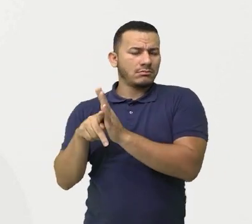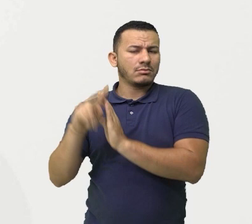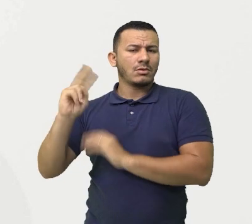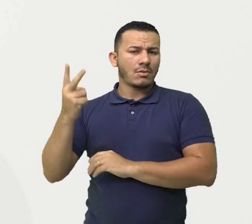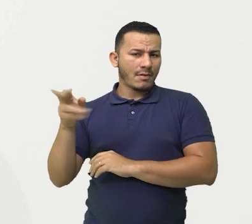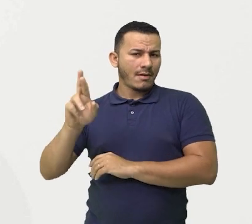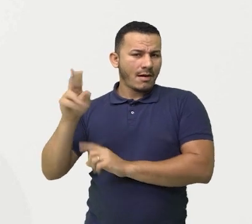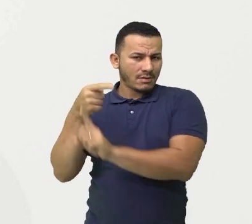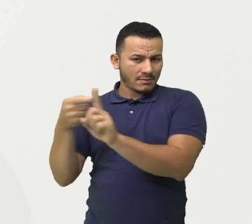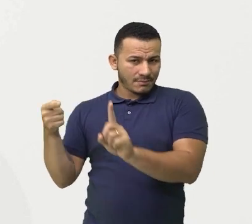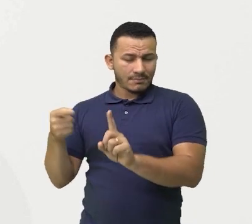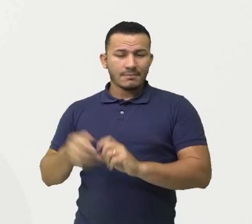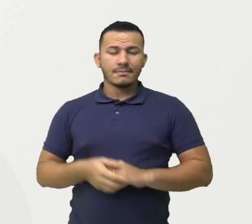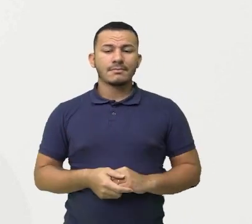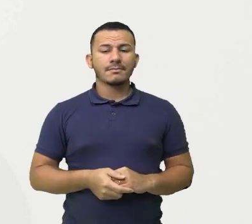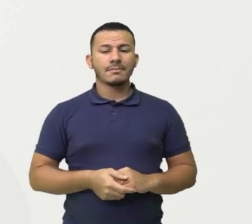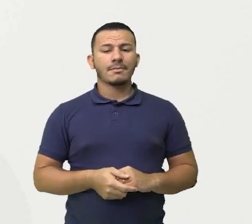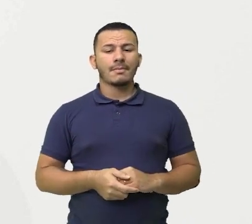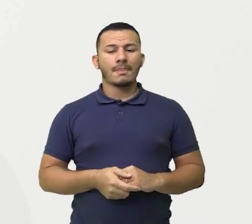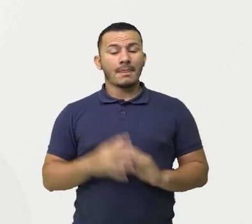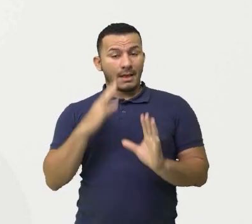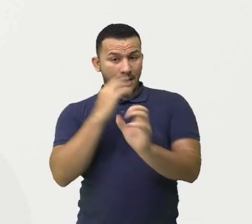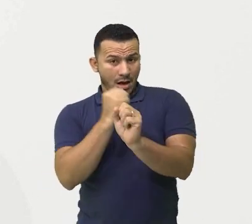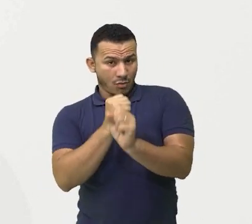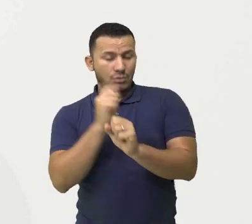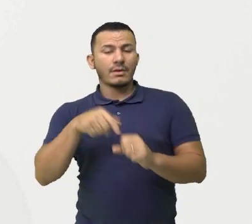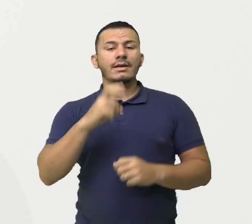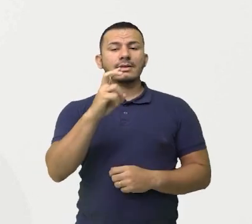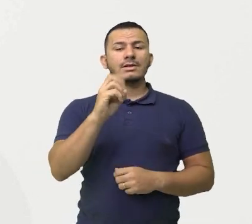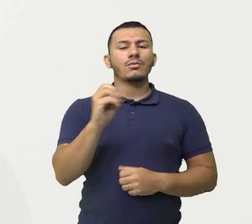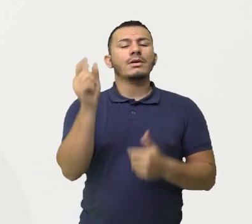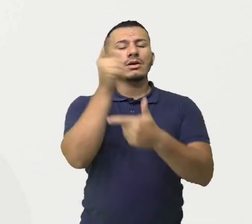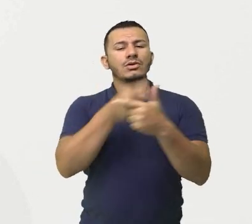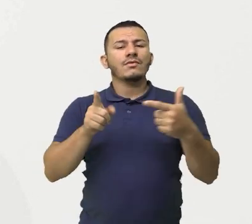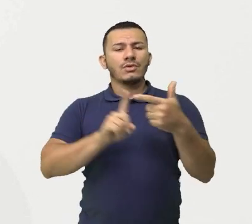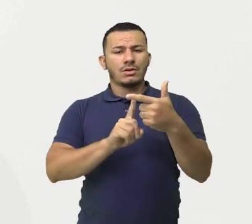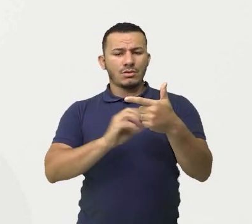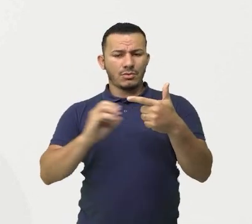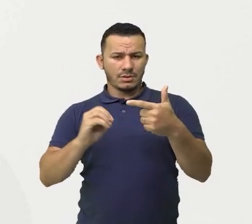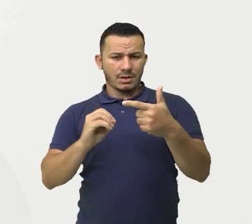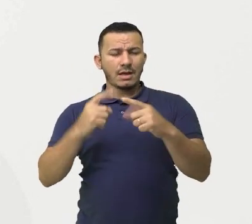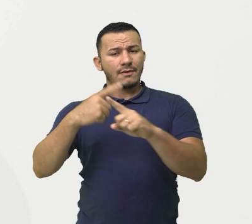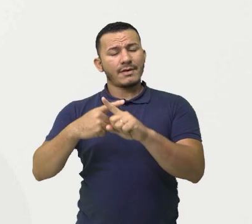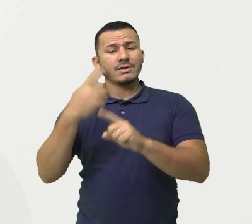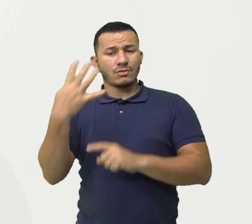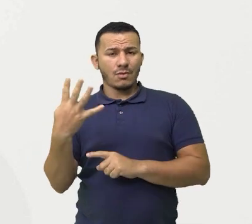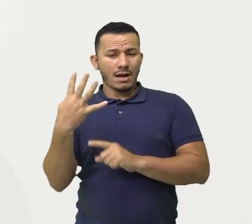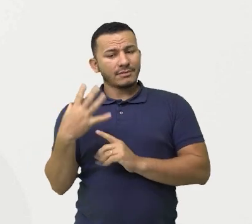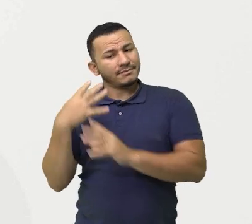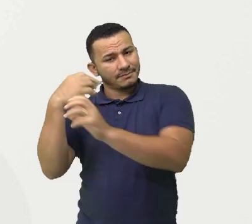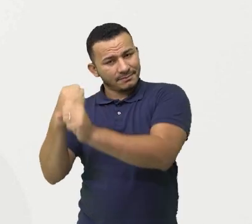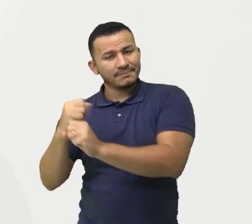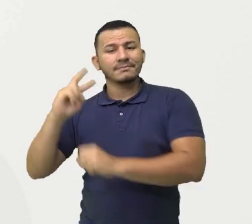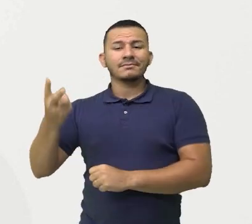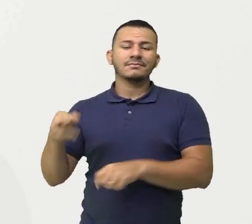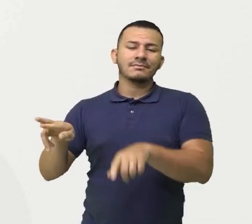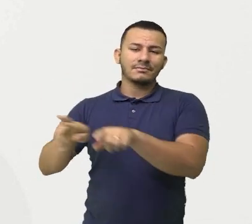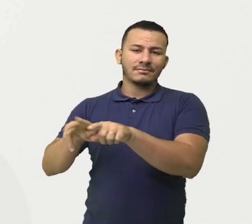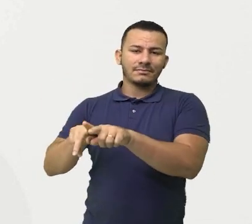então R$2. O cálculo, 50 sobre 100, multiplicado por 4, também nós vamos obter